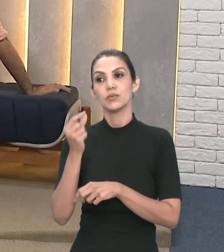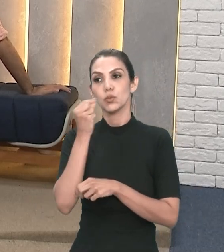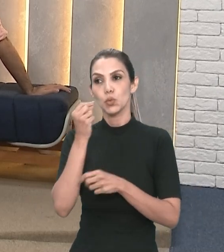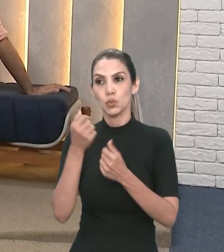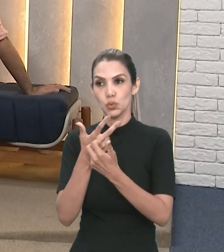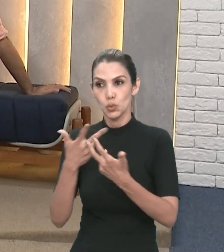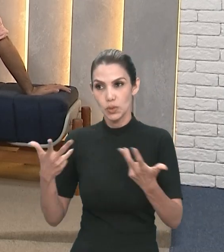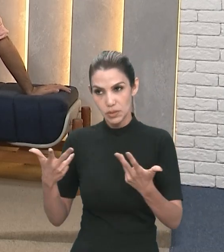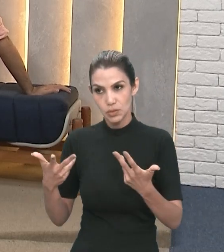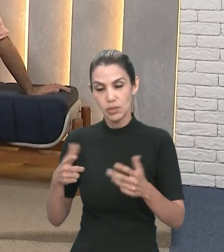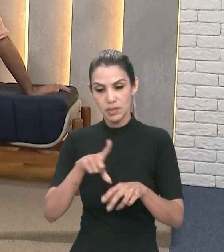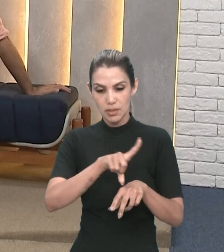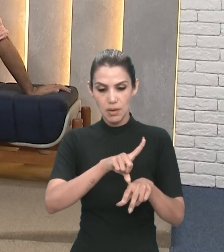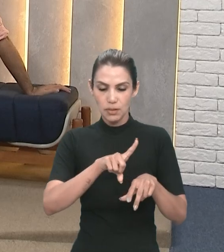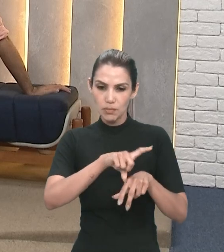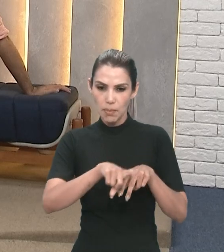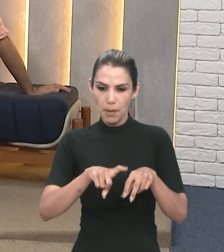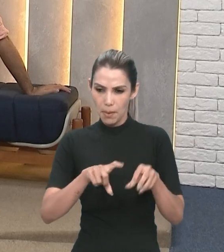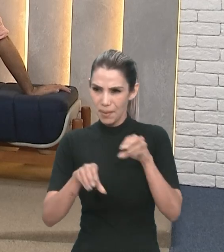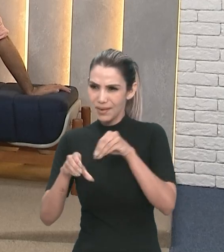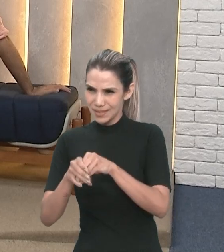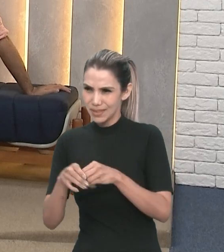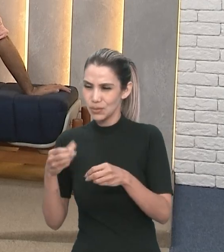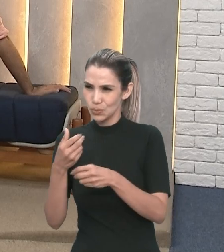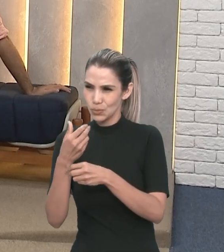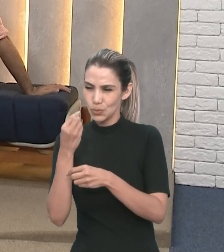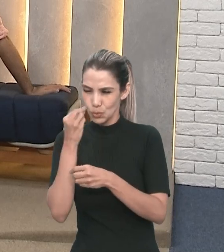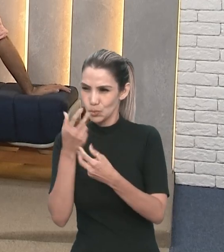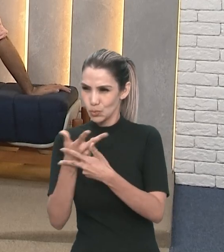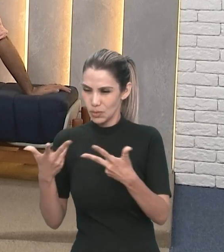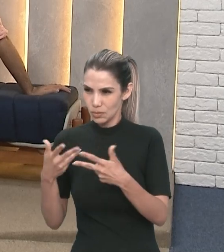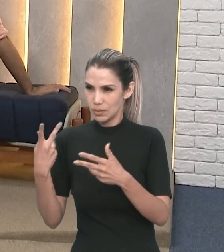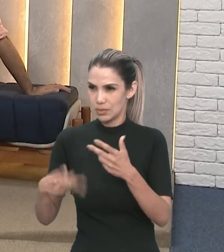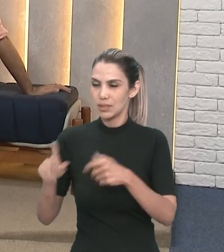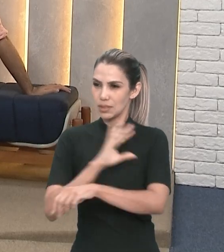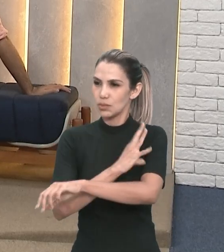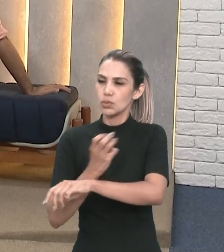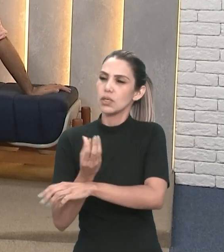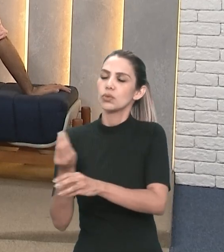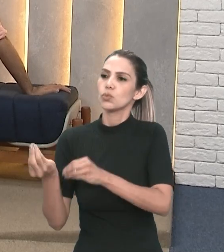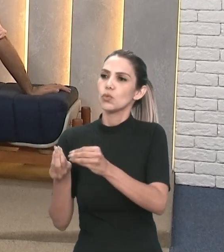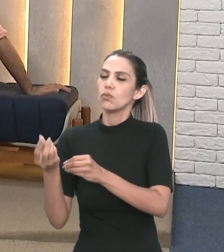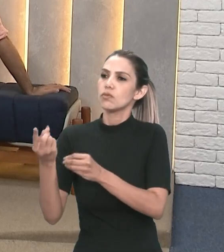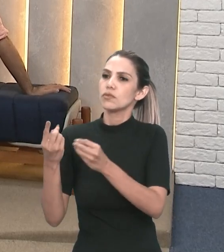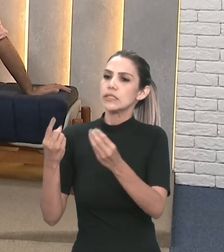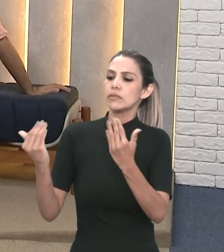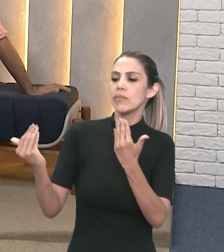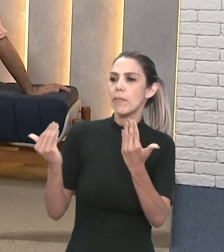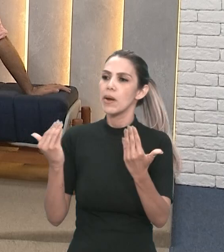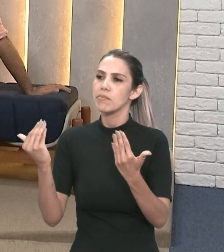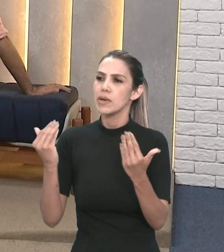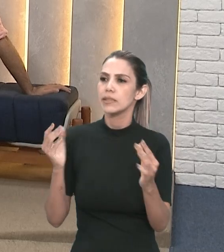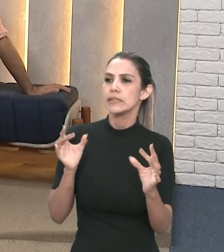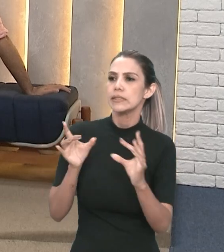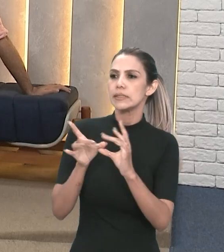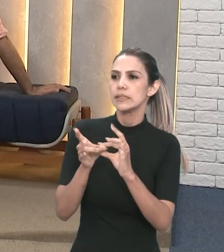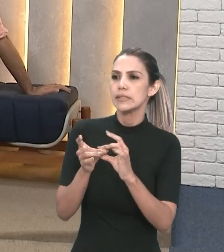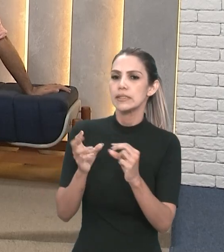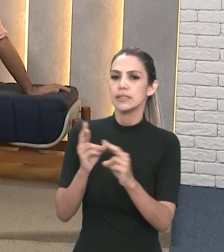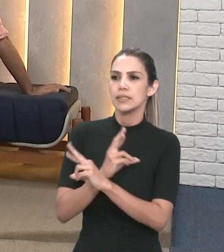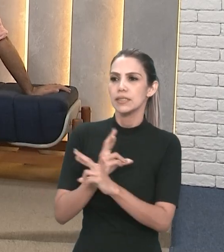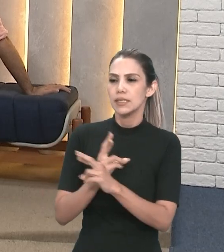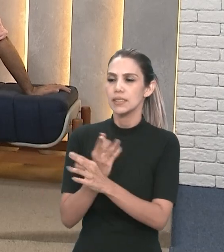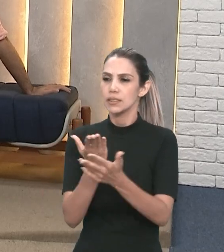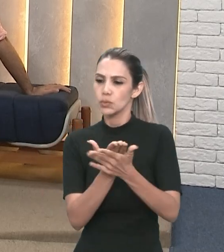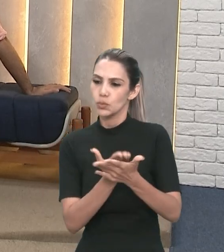ecossistema do Cerrado. De que maneira que vocês estudaram essa relação e para